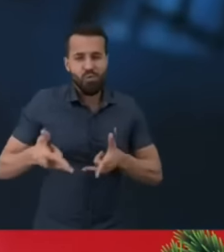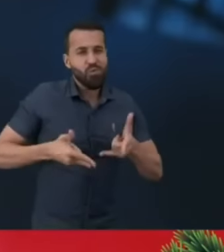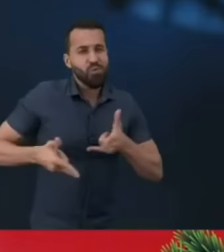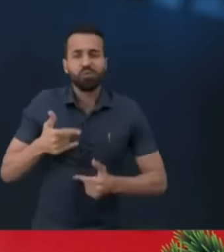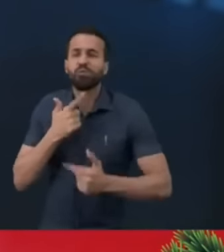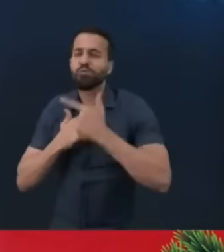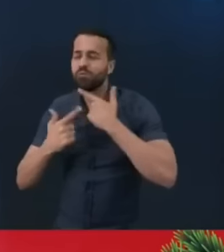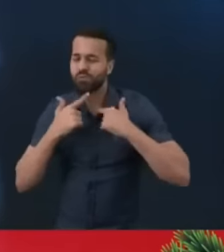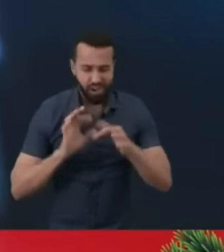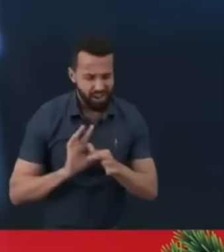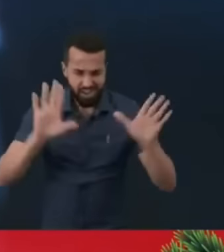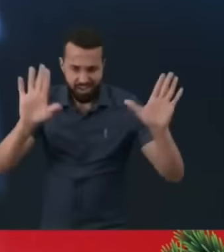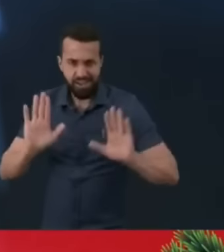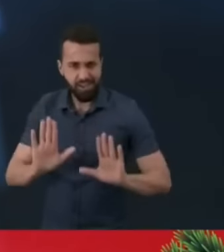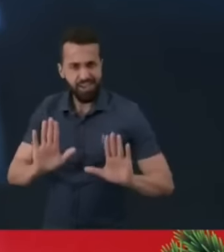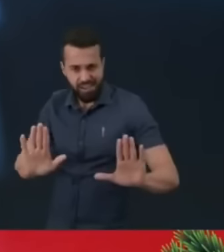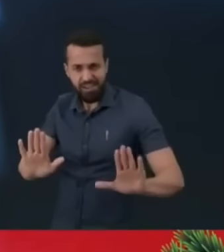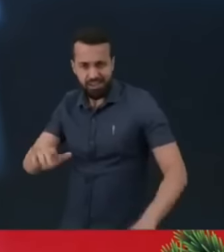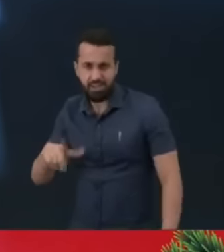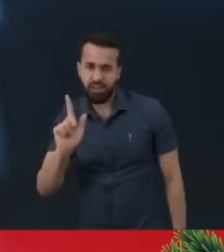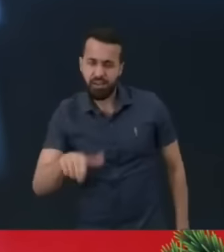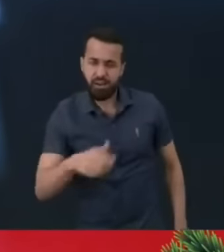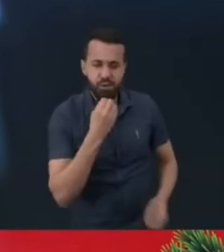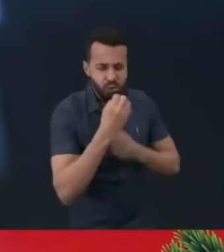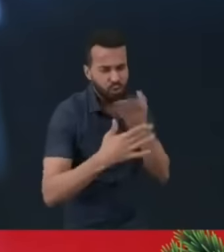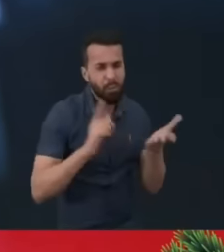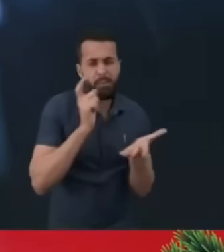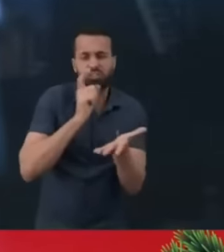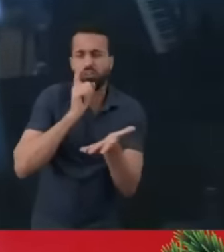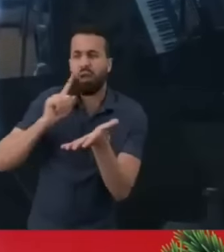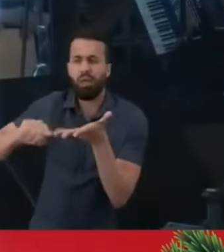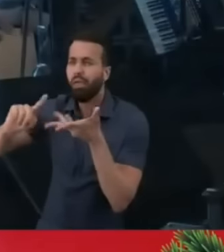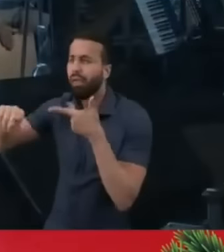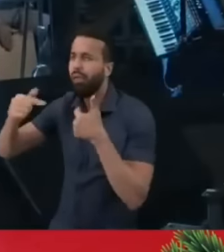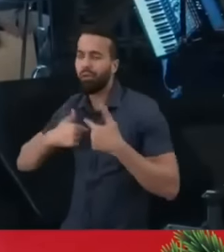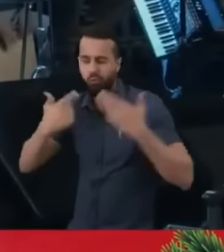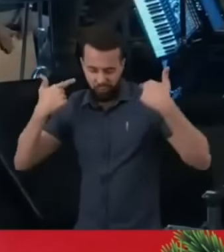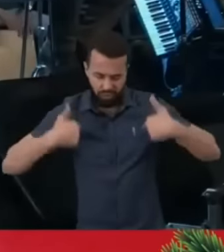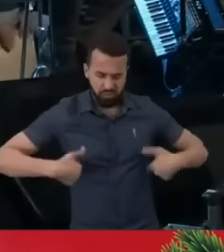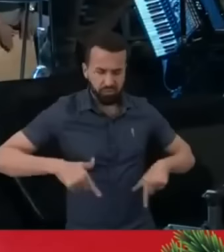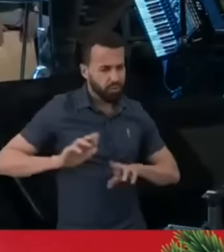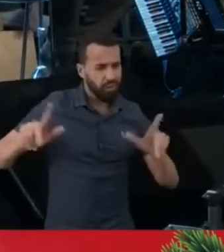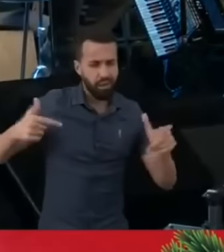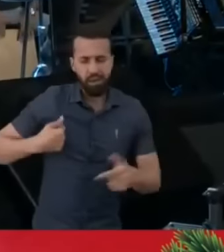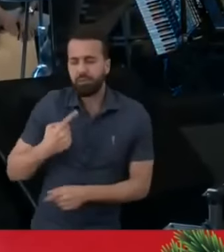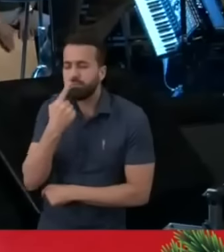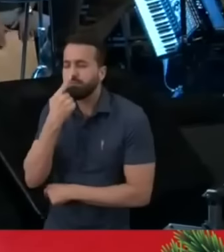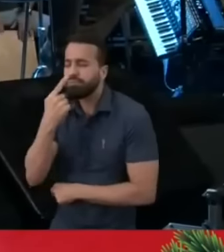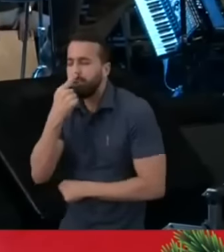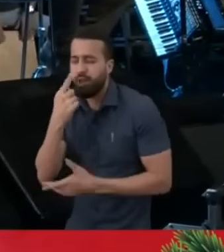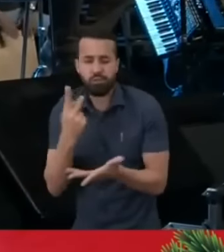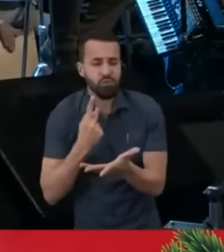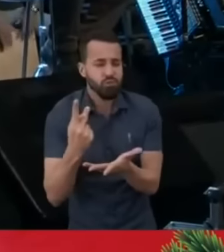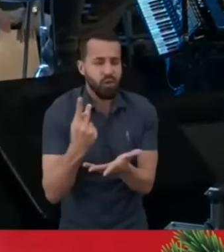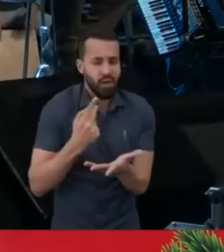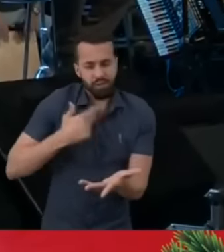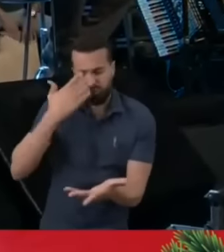quiser. Conte mais uma mentira, que sou diferente. E gostar da gente, eu